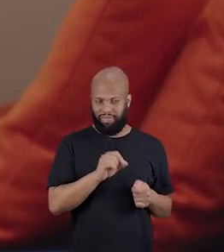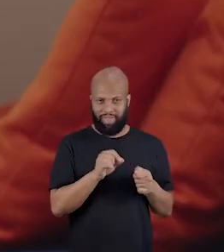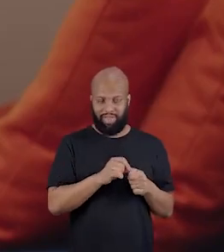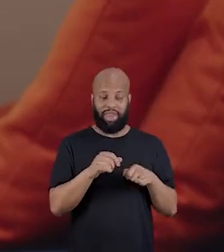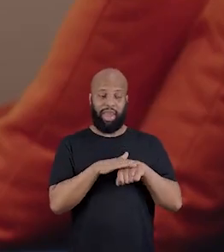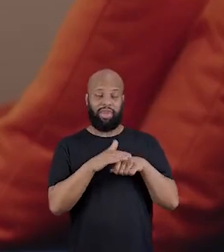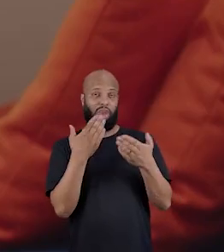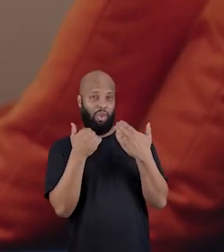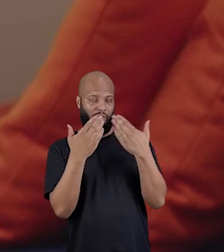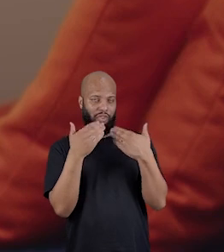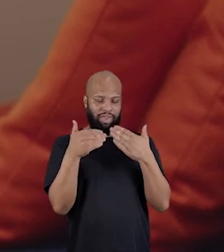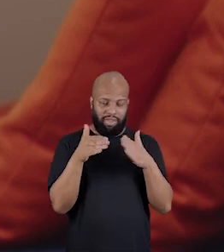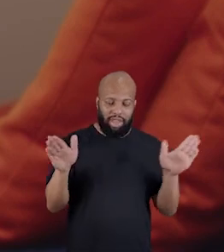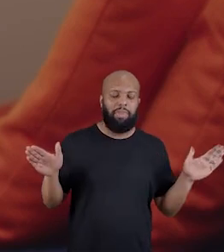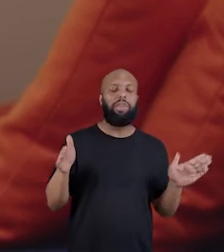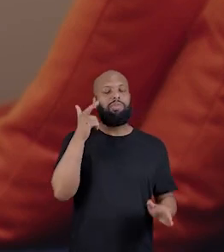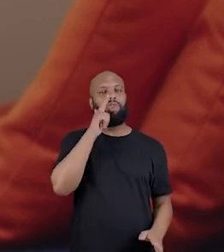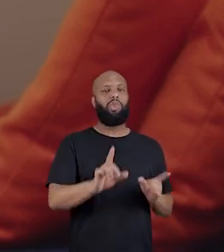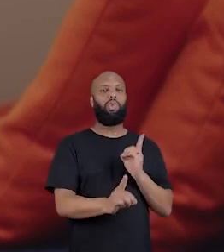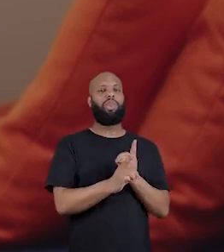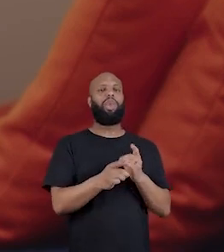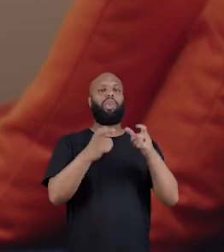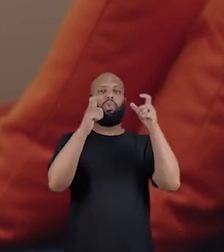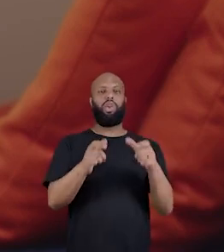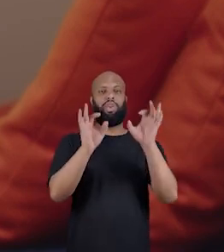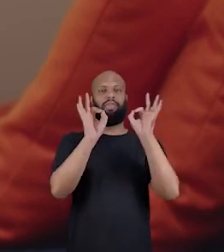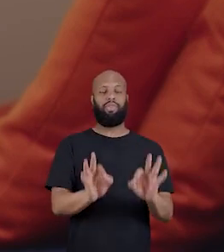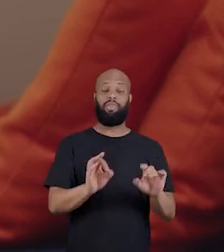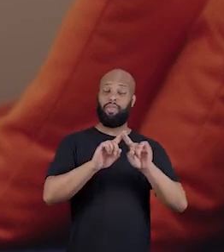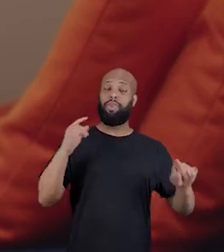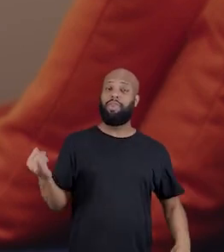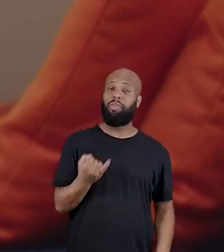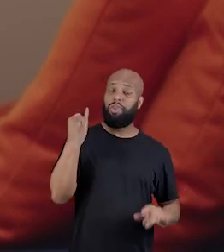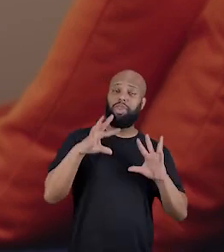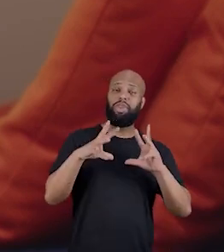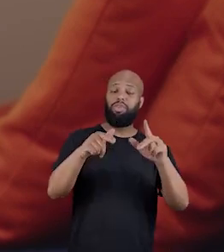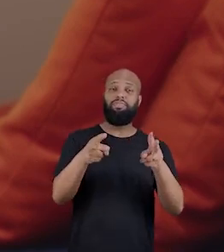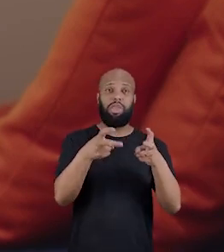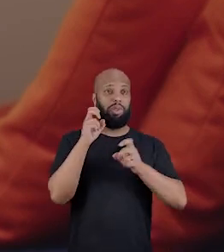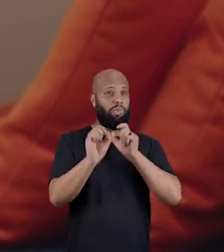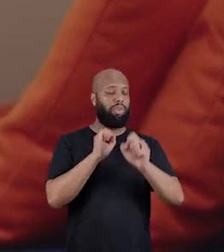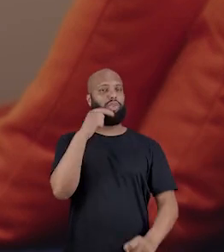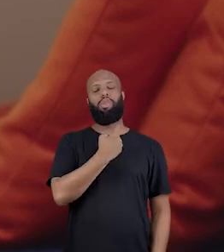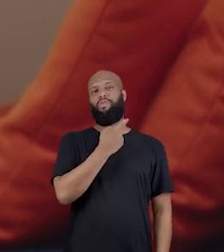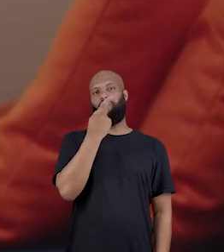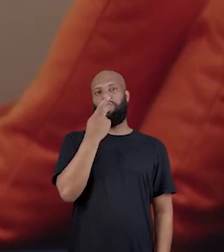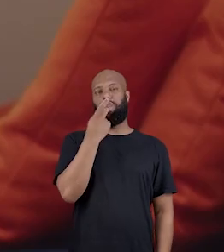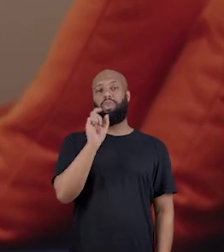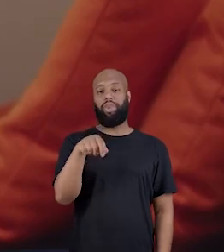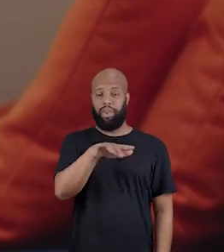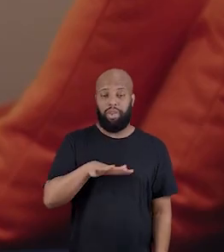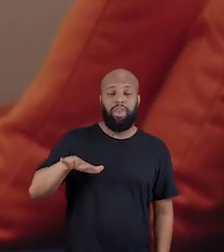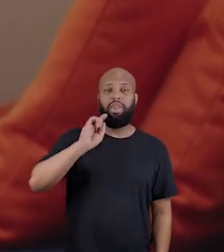esse teste e essa conversa aberta ajuda muito a gente a encontrar essa zona ótima. Mas é muito importante que todo mundo perceba que a gente está falando